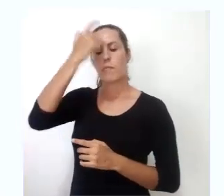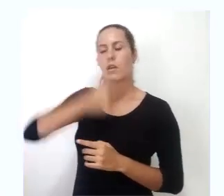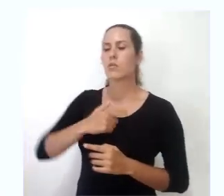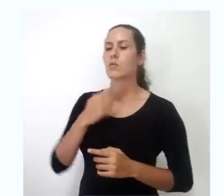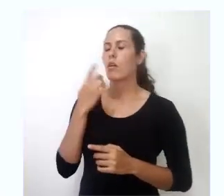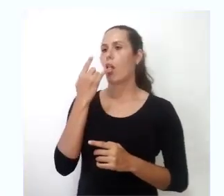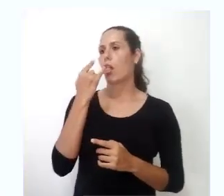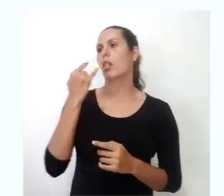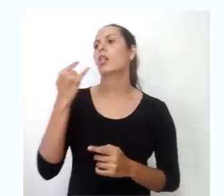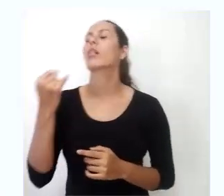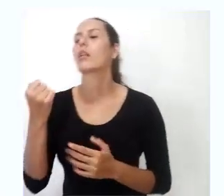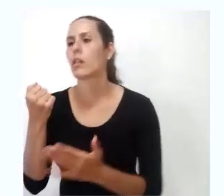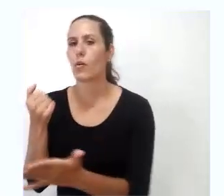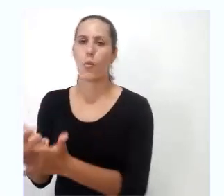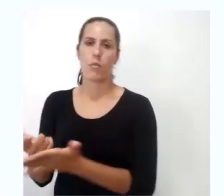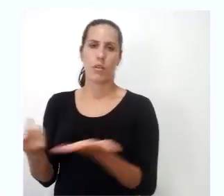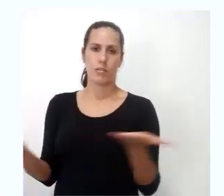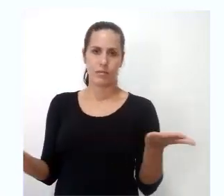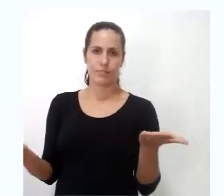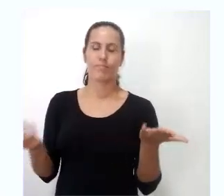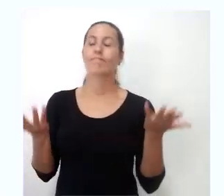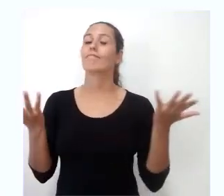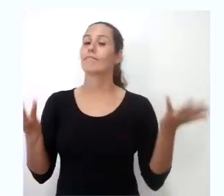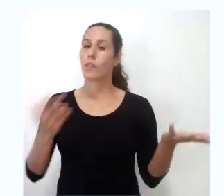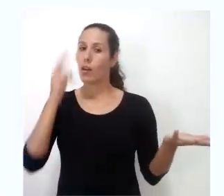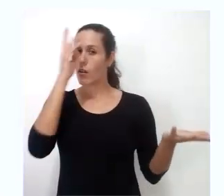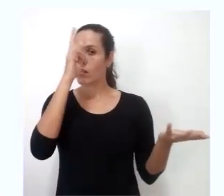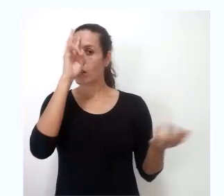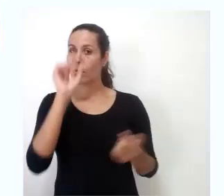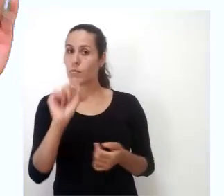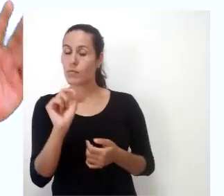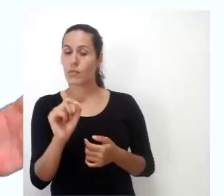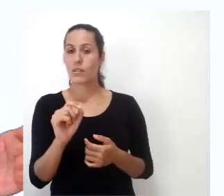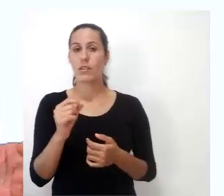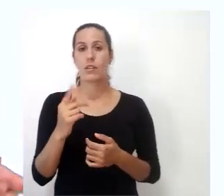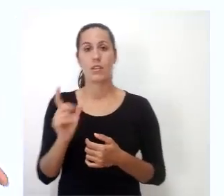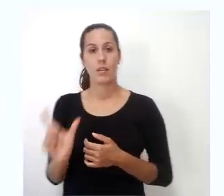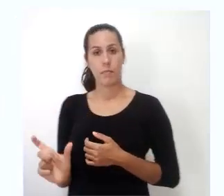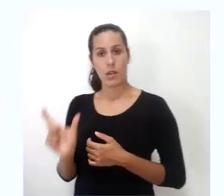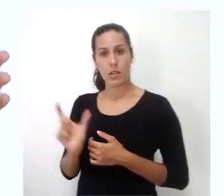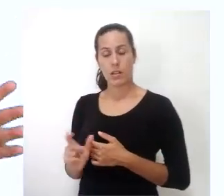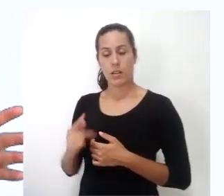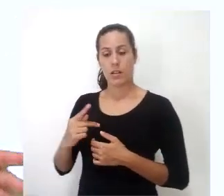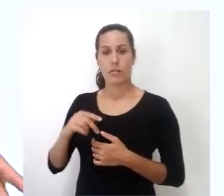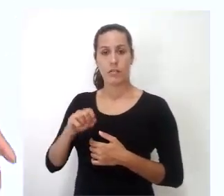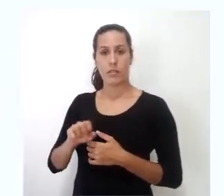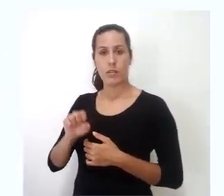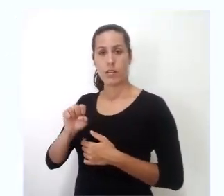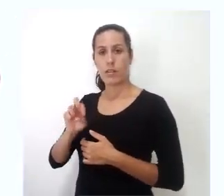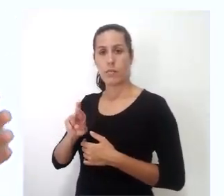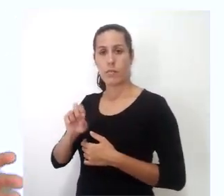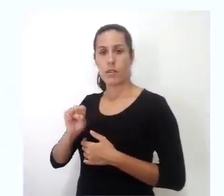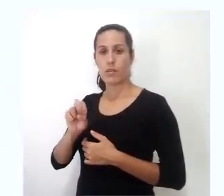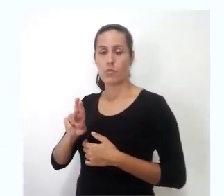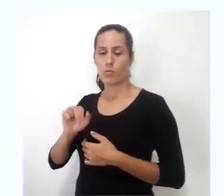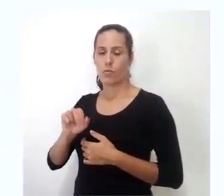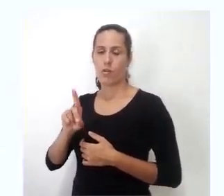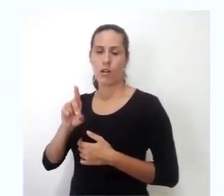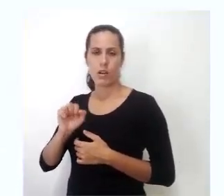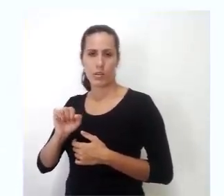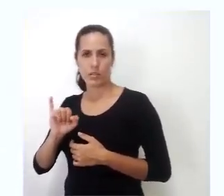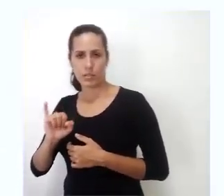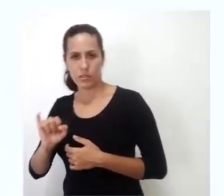o consumidor. Então, lembrem-se, certo? Dessa questão. A palavra, persuadir, argumentar,